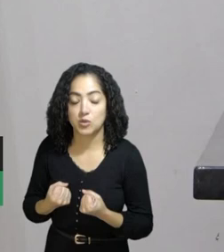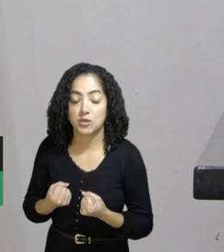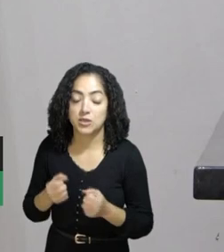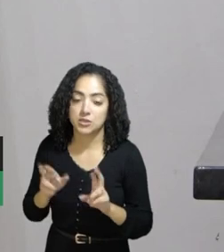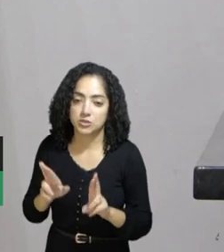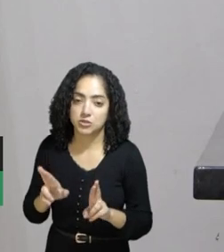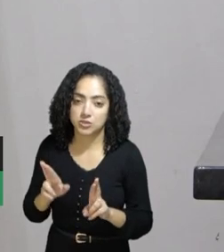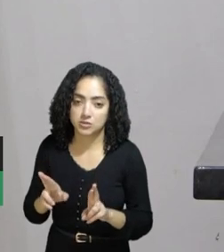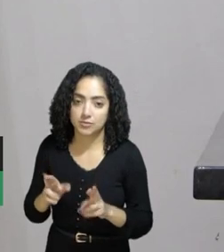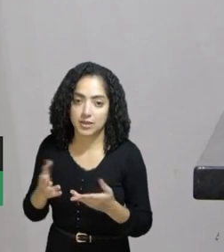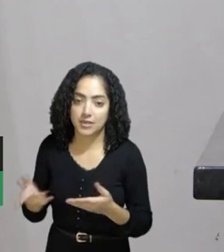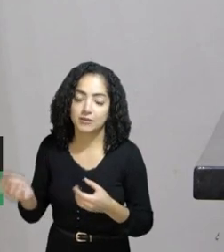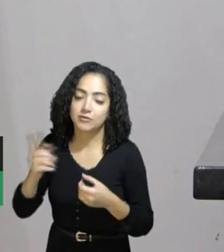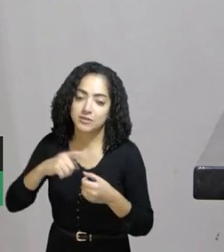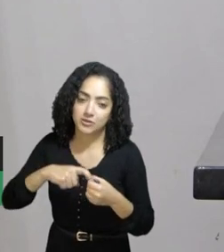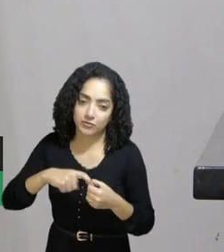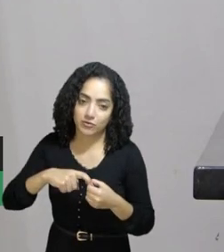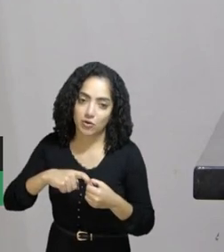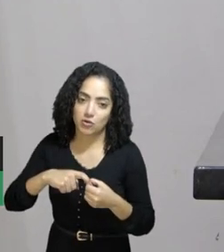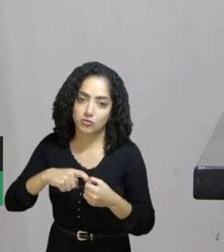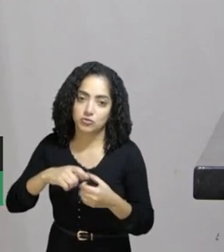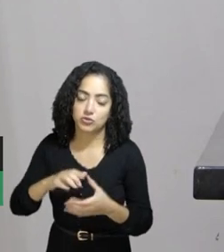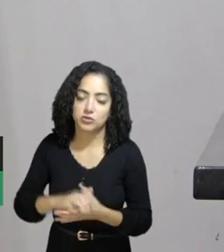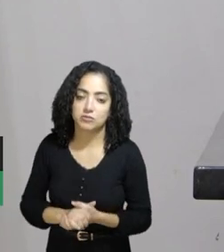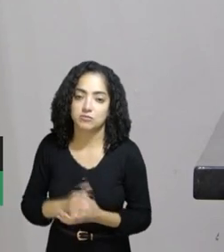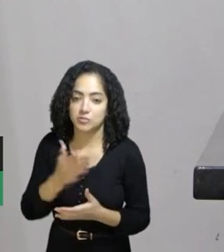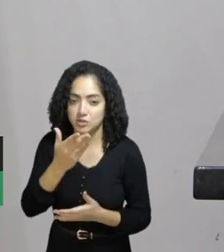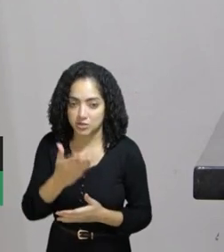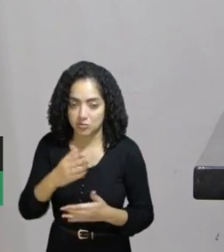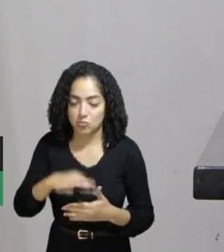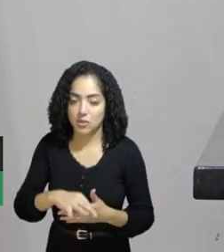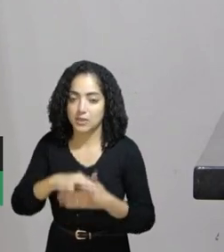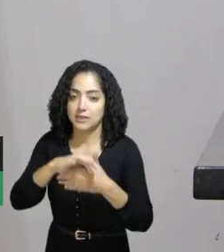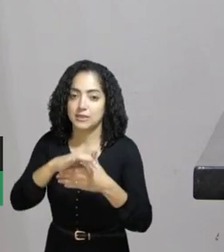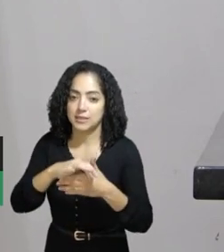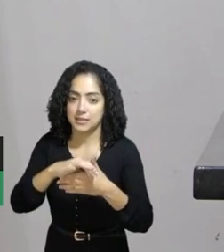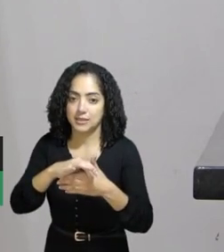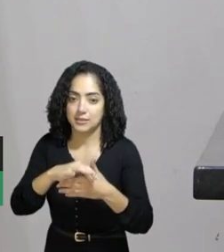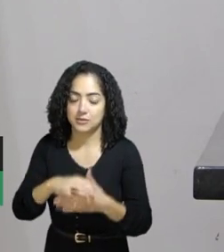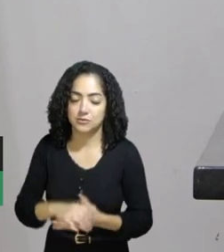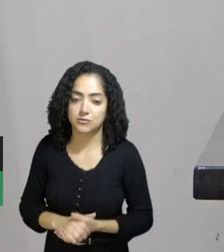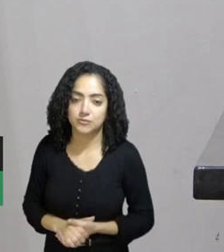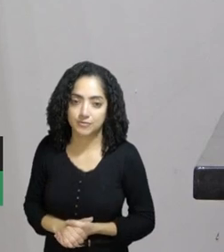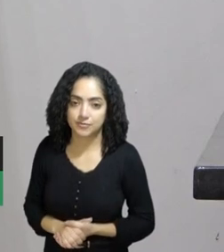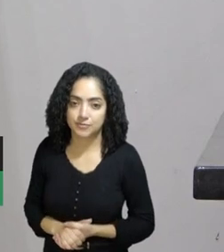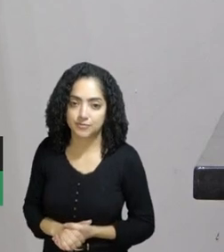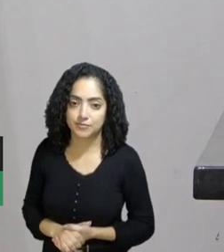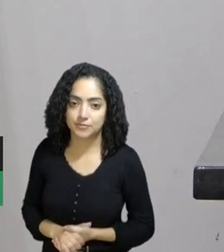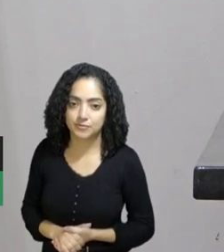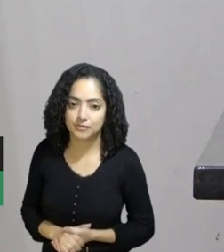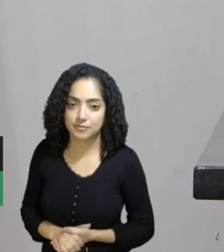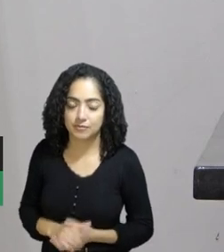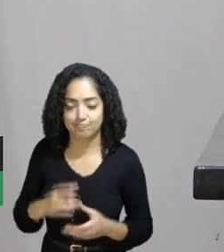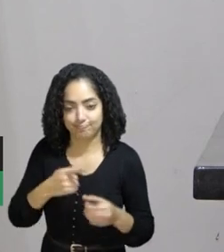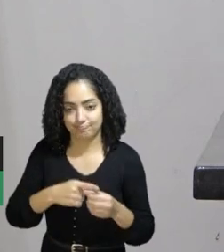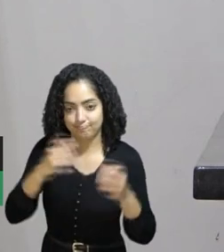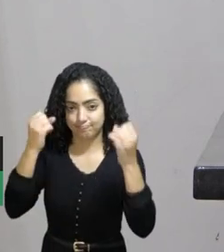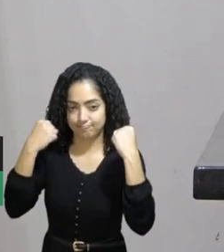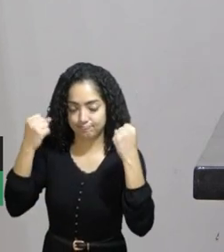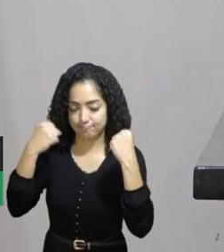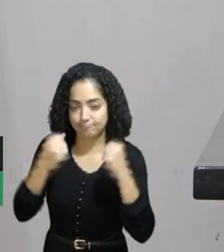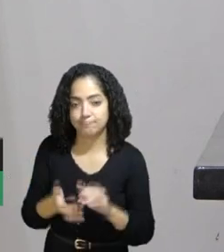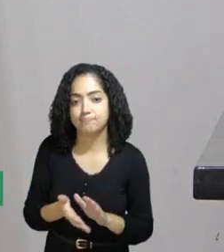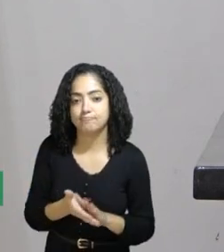que retorne muito em breve, né? O senhor que é uma liderança lá do nosso querido município de Chapecó.